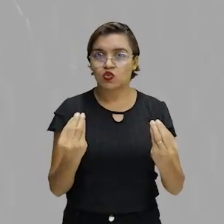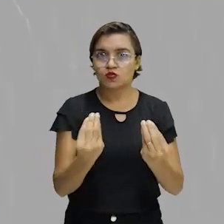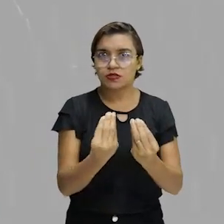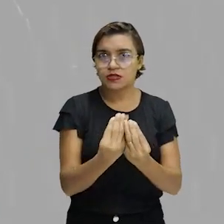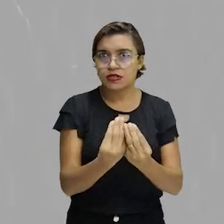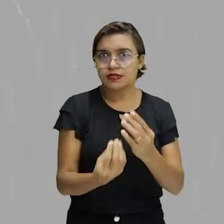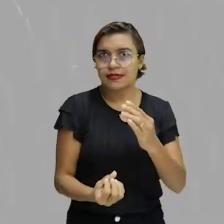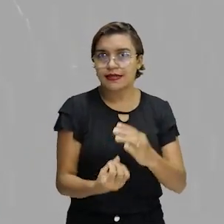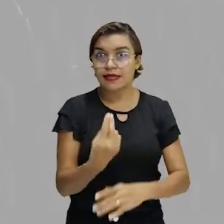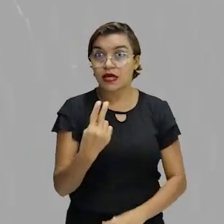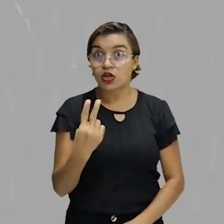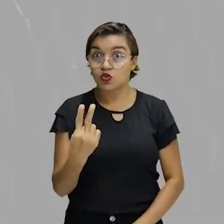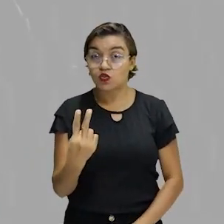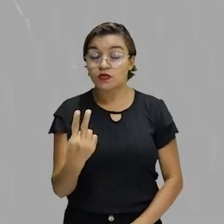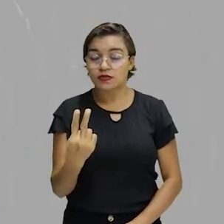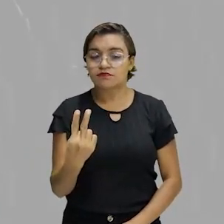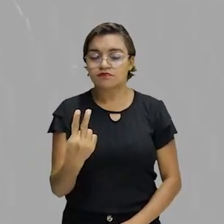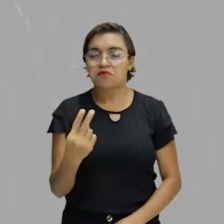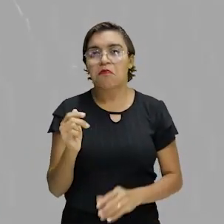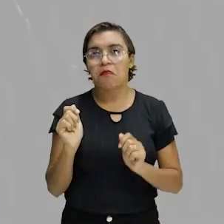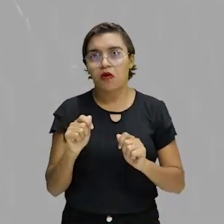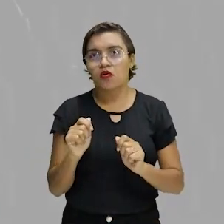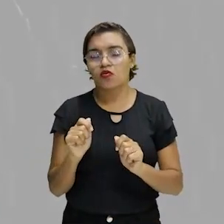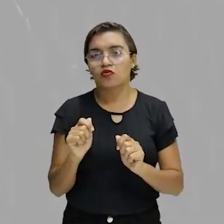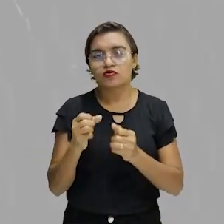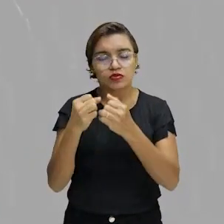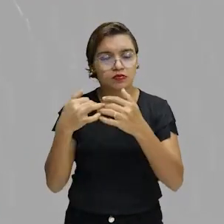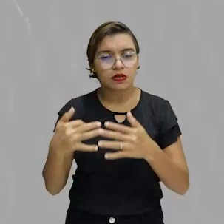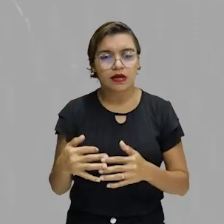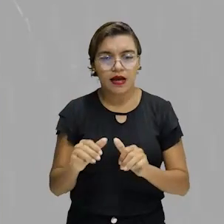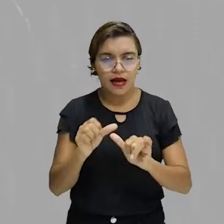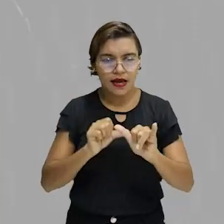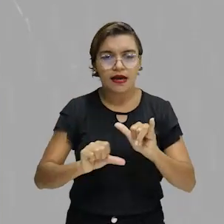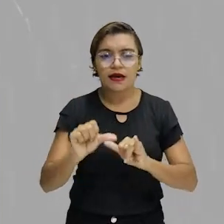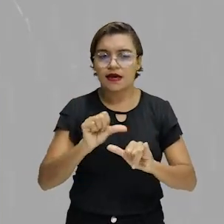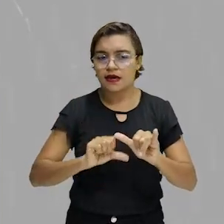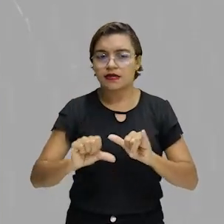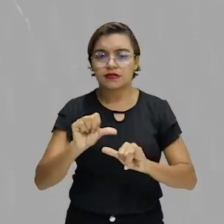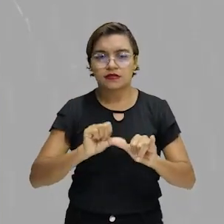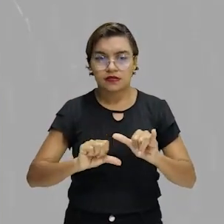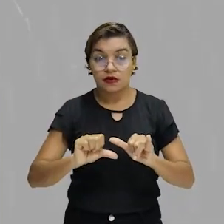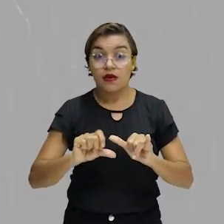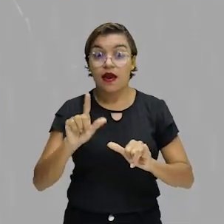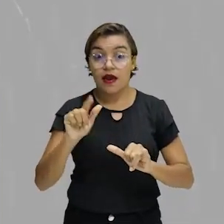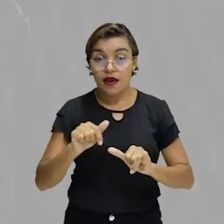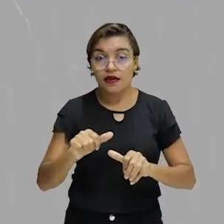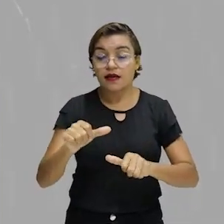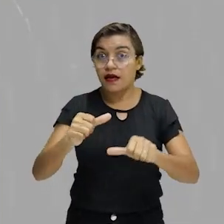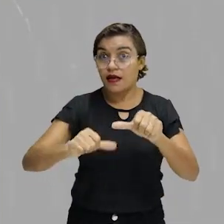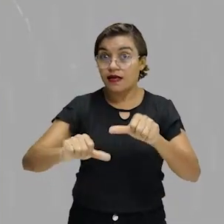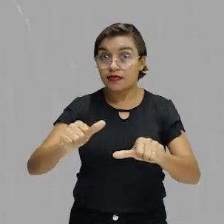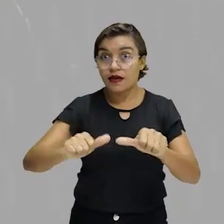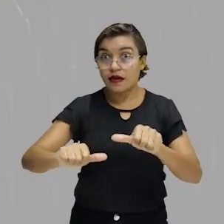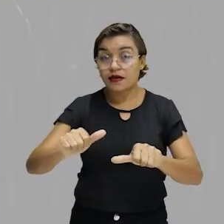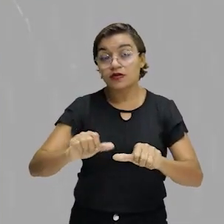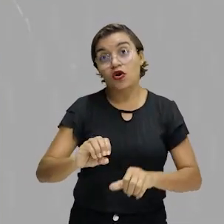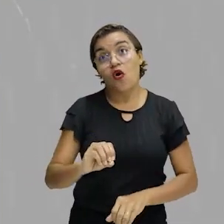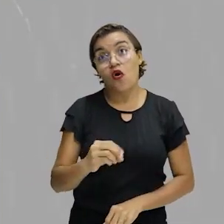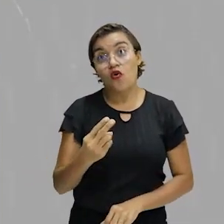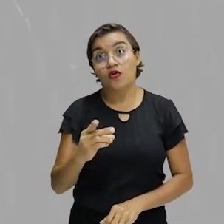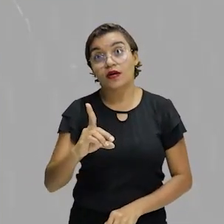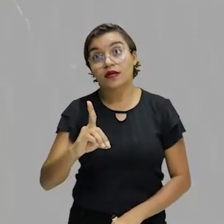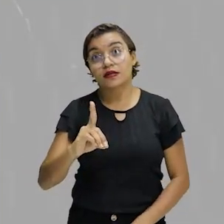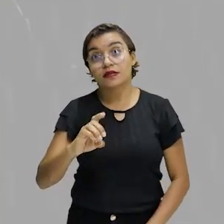duas ou mais então eu posso classif essa reação como uma reação de análise ou de